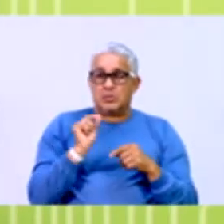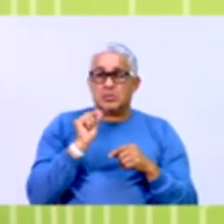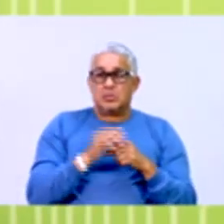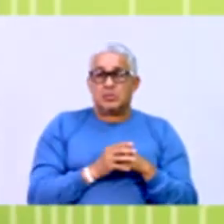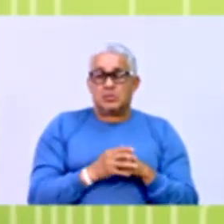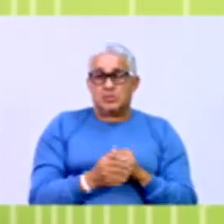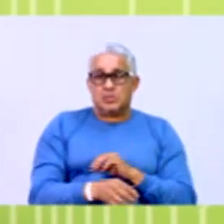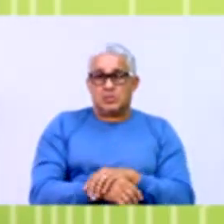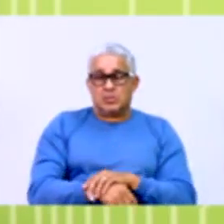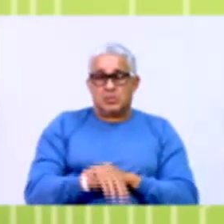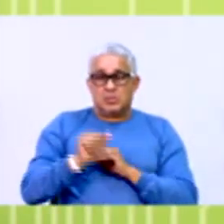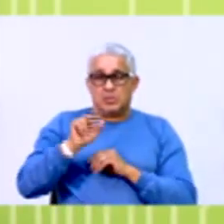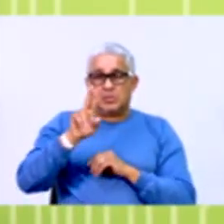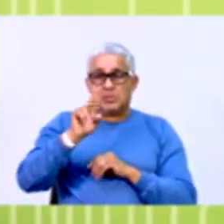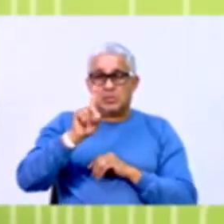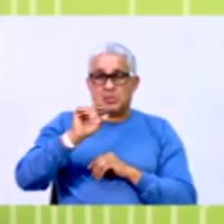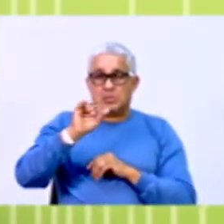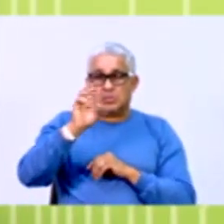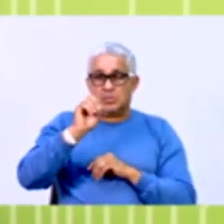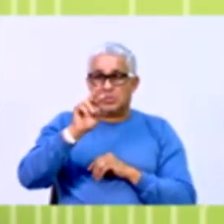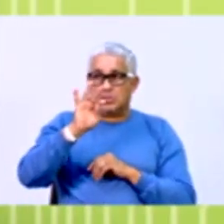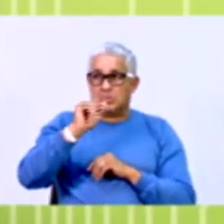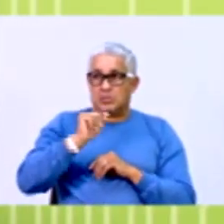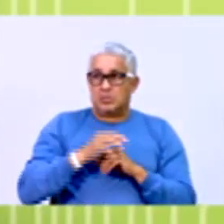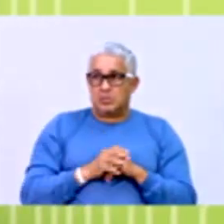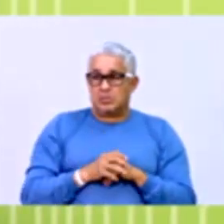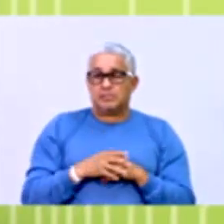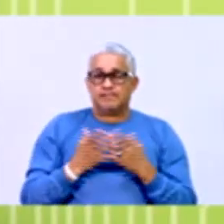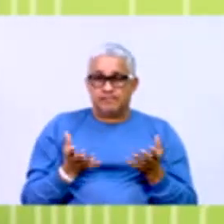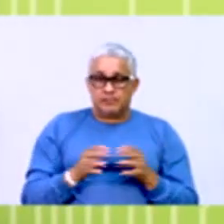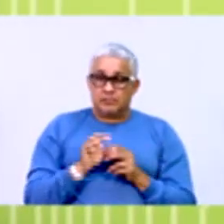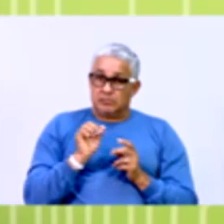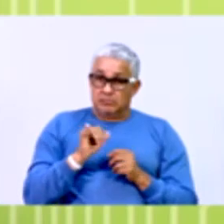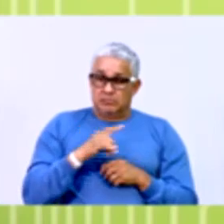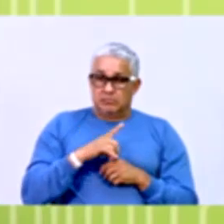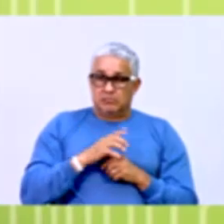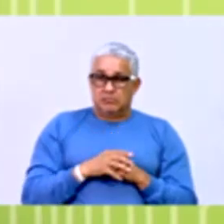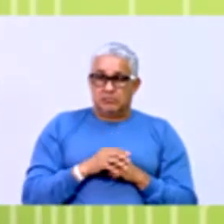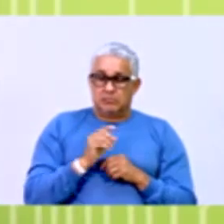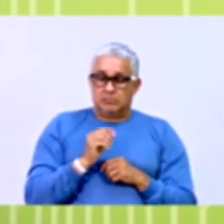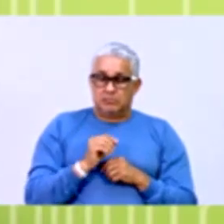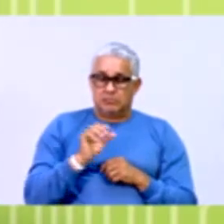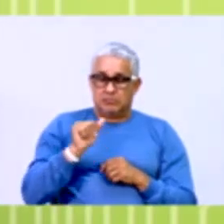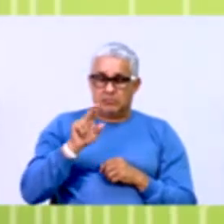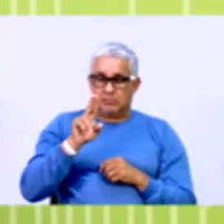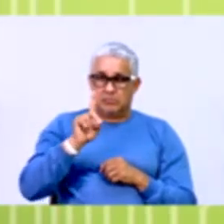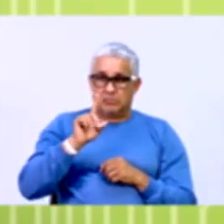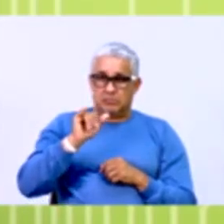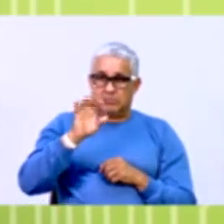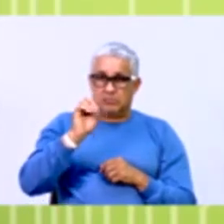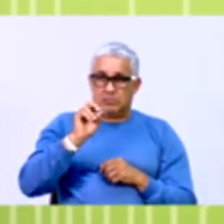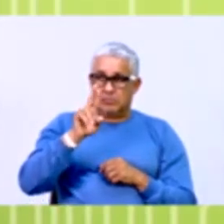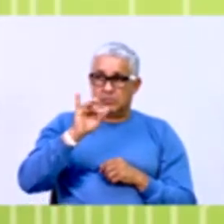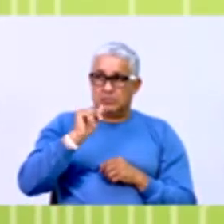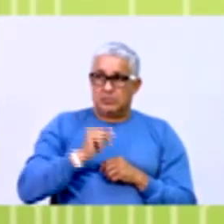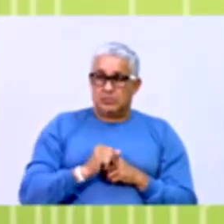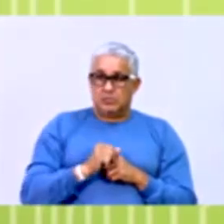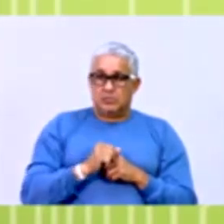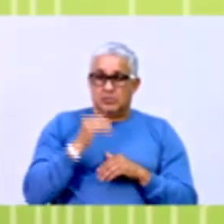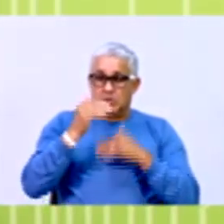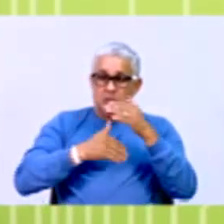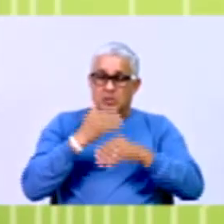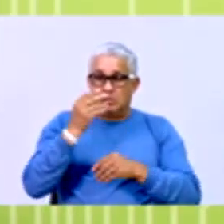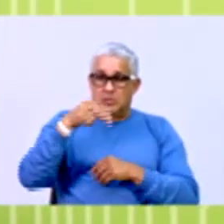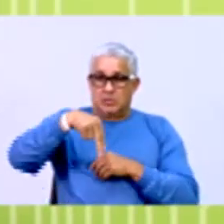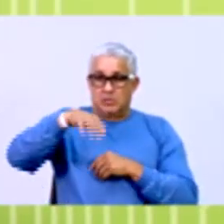com auditoria, exatamente? Bom, se numa auditoria, aquele processo de negócio, quando ele